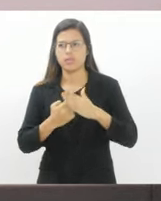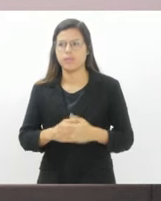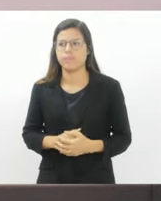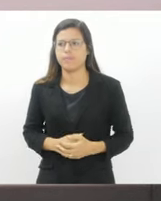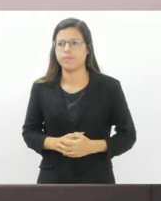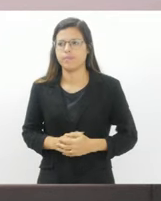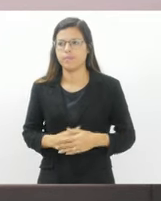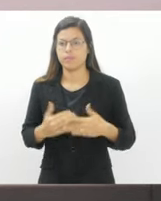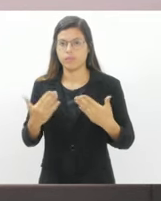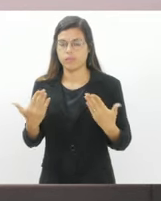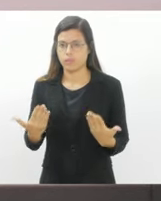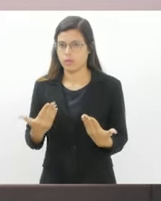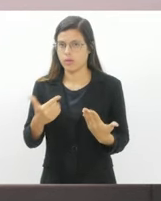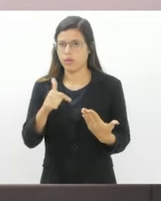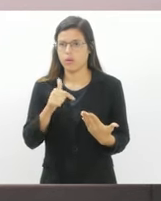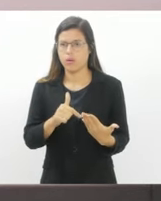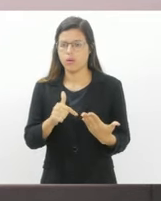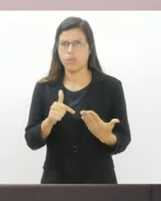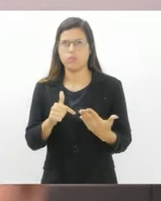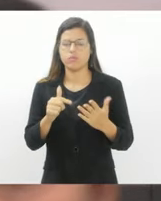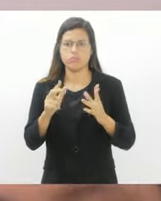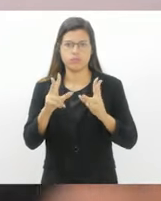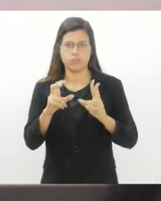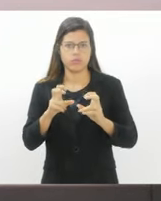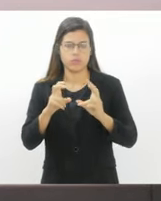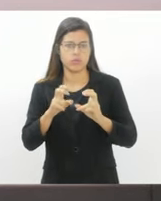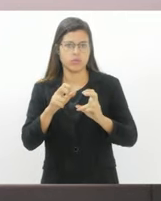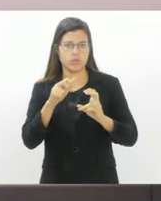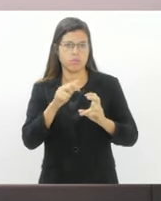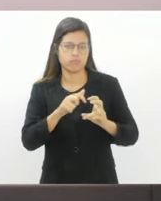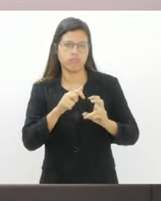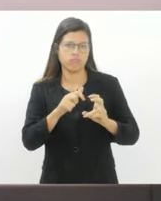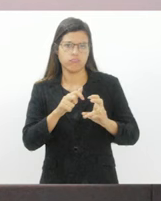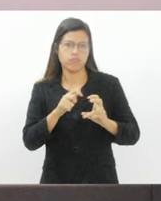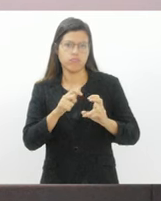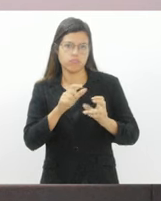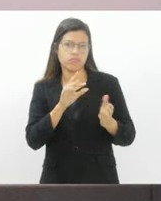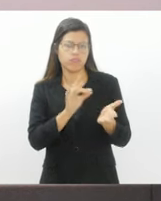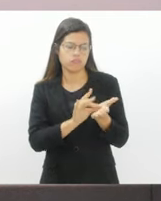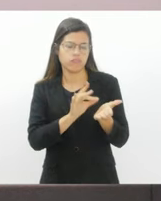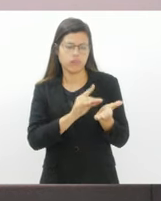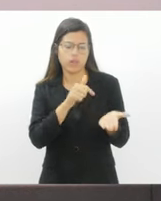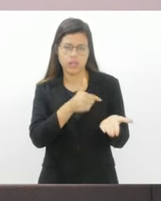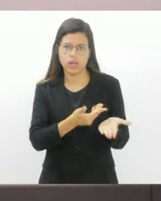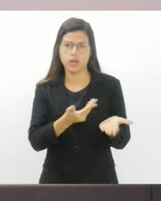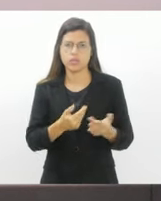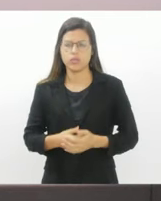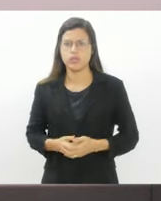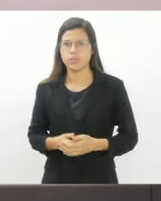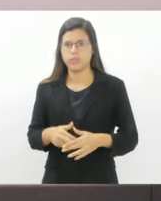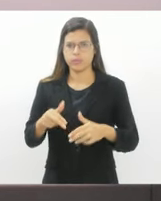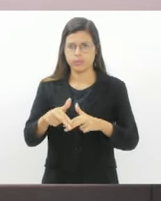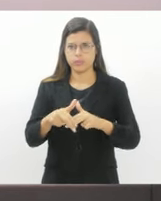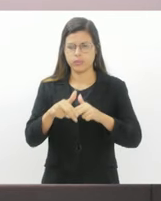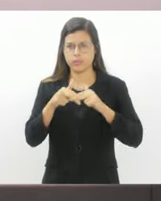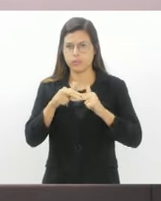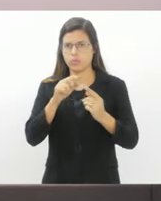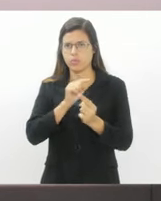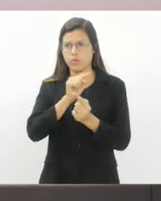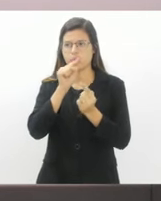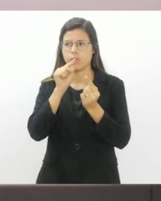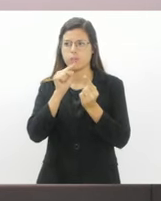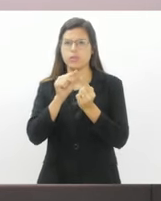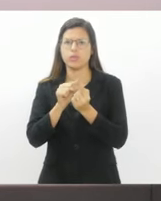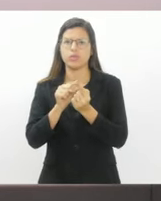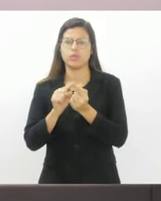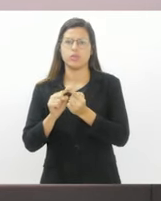da matéria está correspondendo à realidade. Dessa forma, com o objetivo de alcançar a